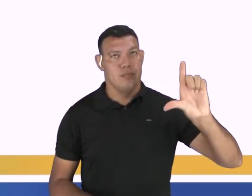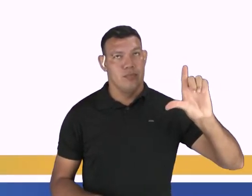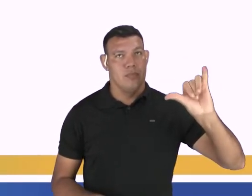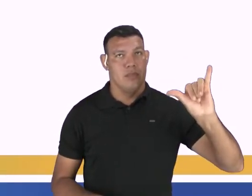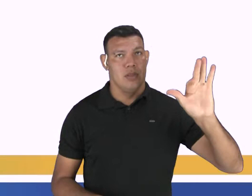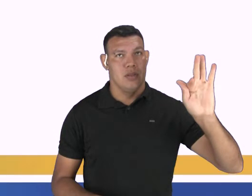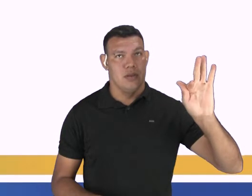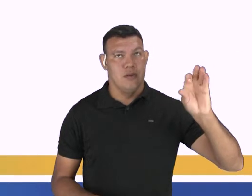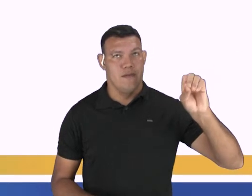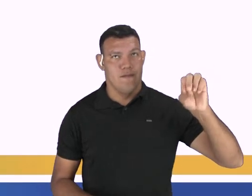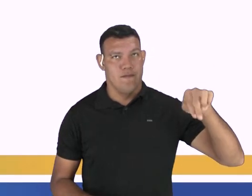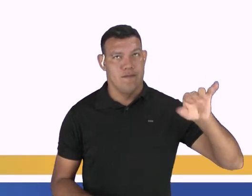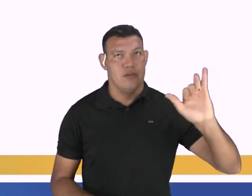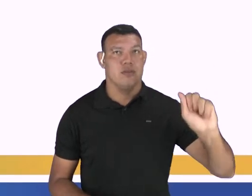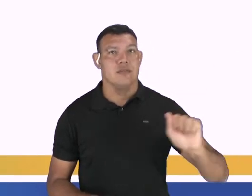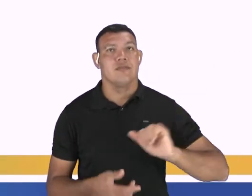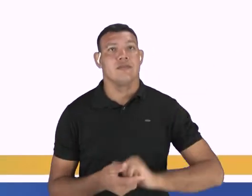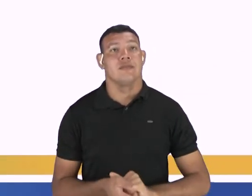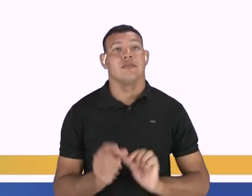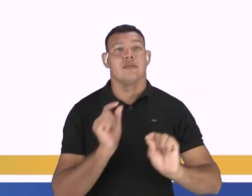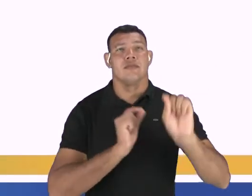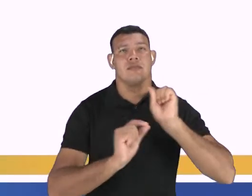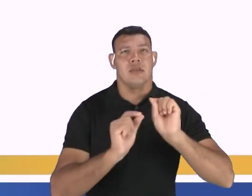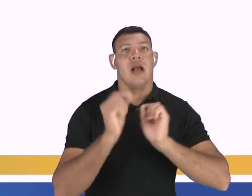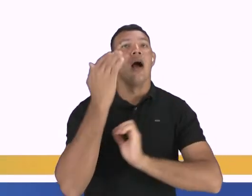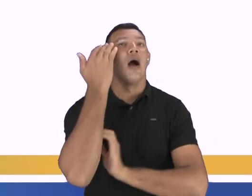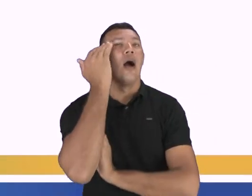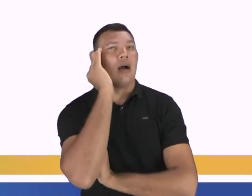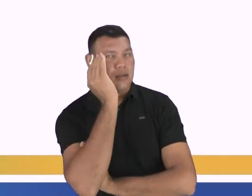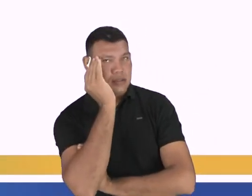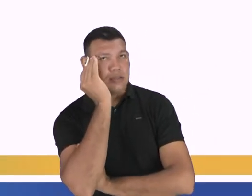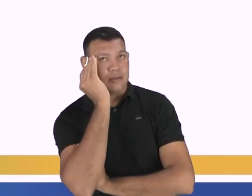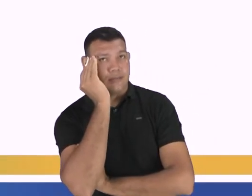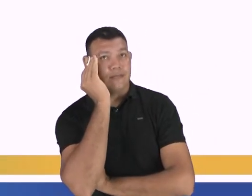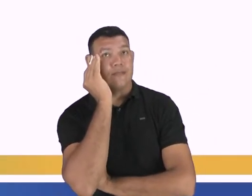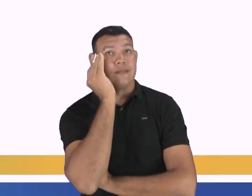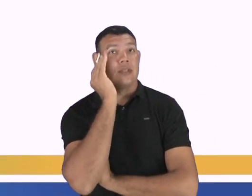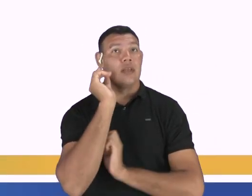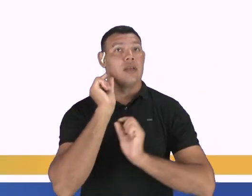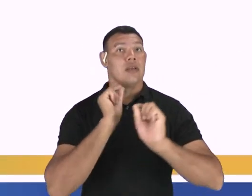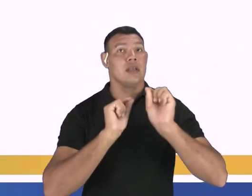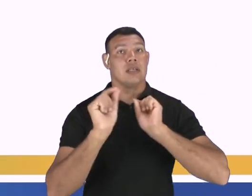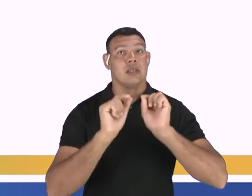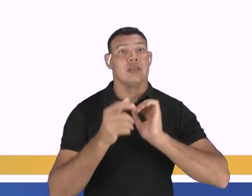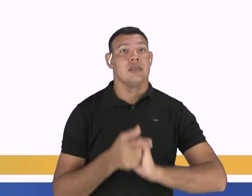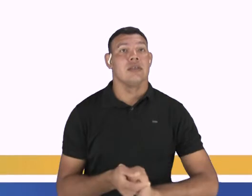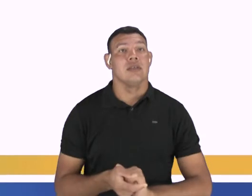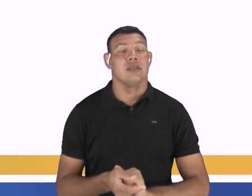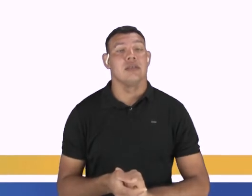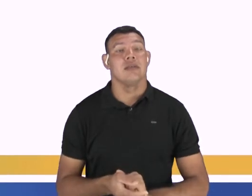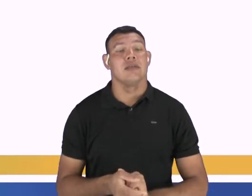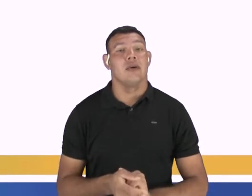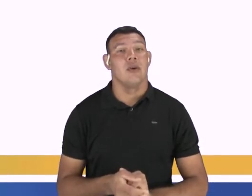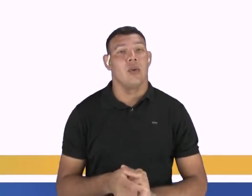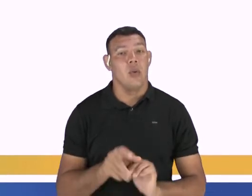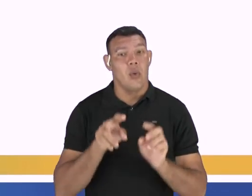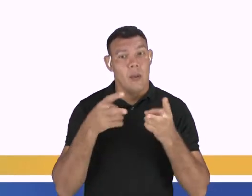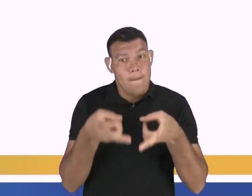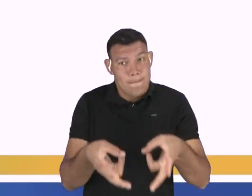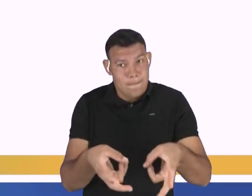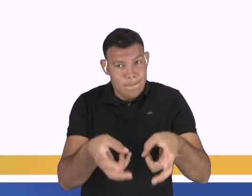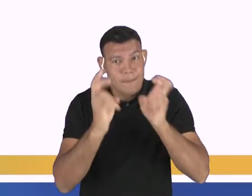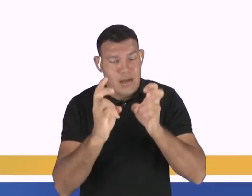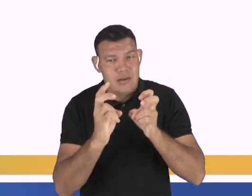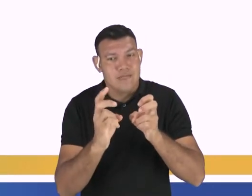de interpretação, tá? E nela é possível observar exatamente o quê? O diálogo